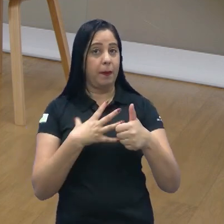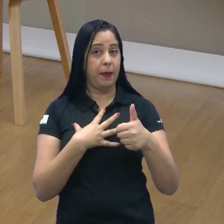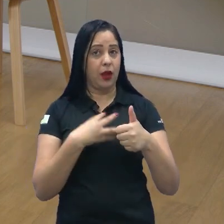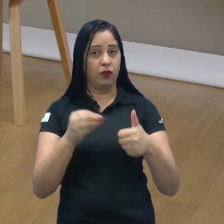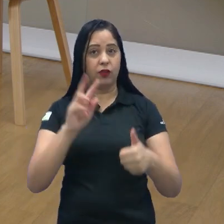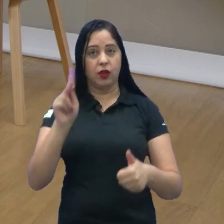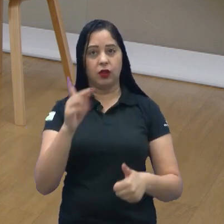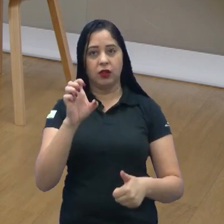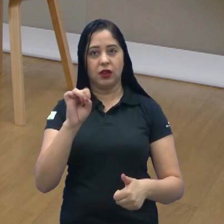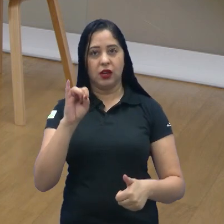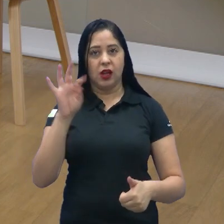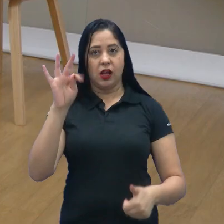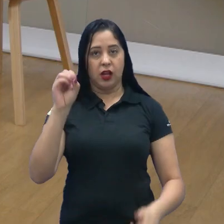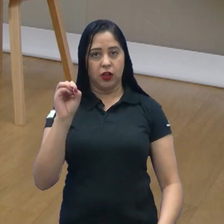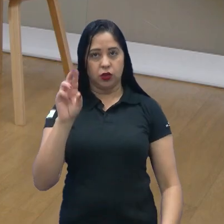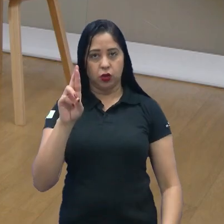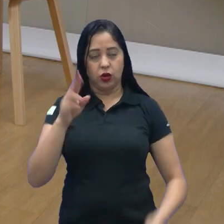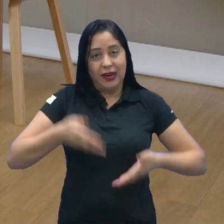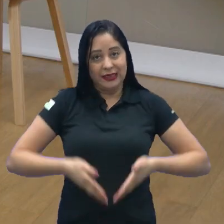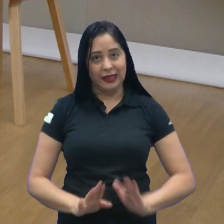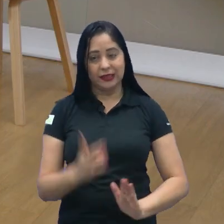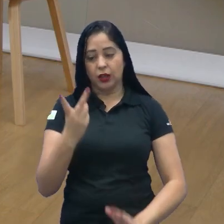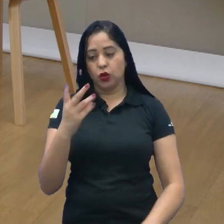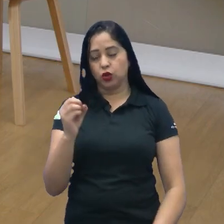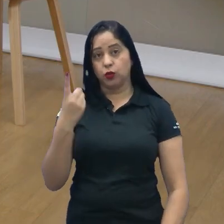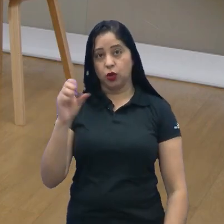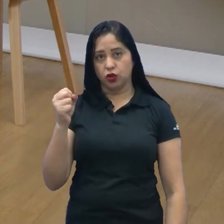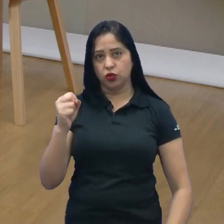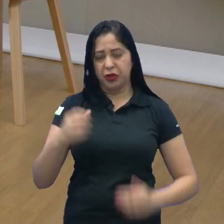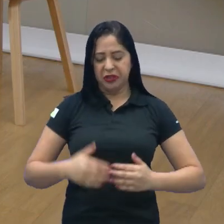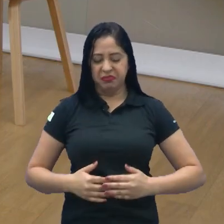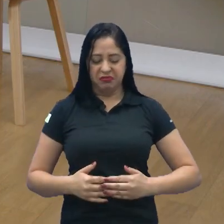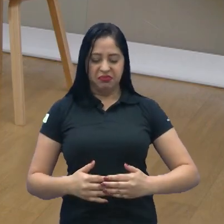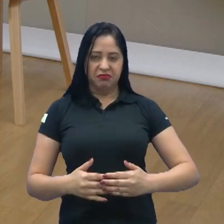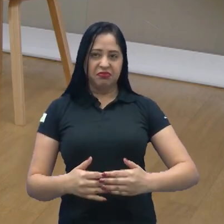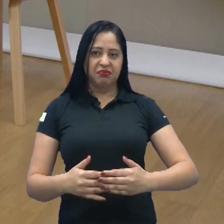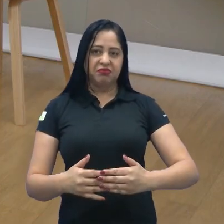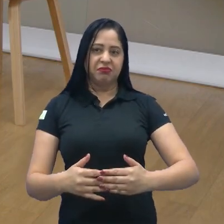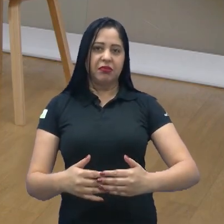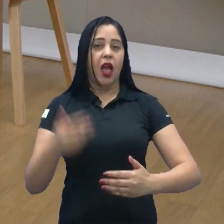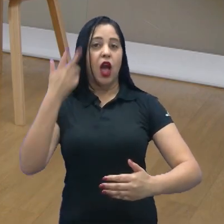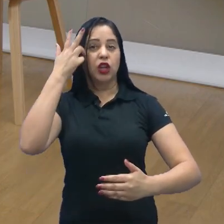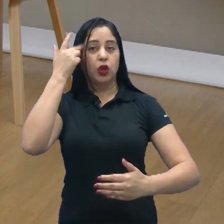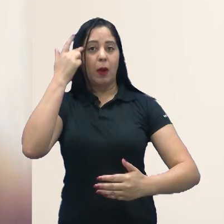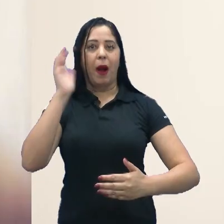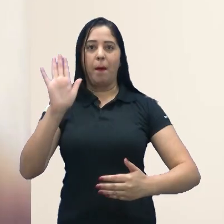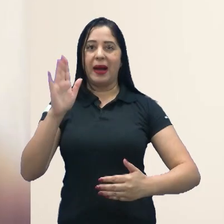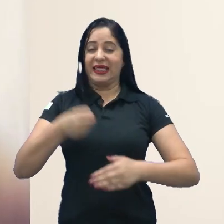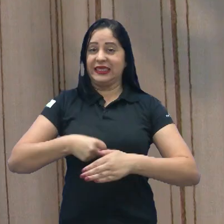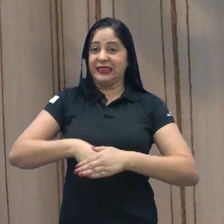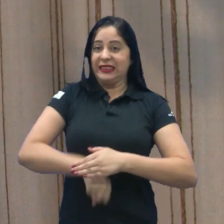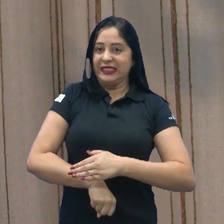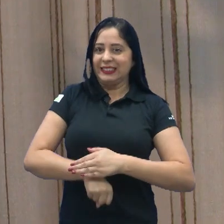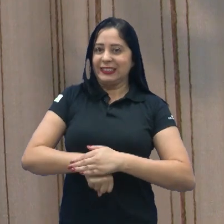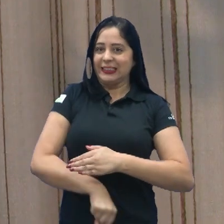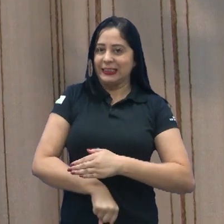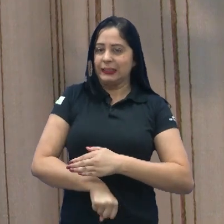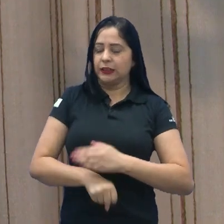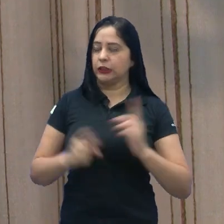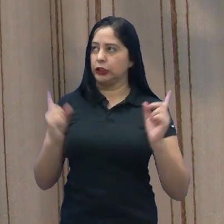Heitor, nasceu em 2018. A gravidez foi tranquila, mas o parto, o oposto. Eu